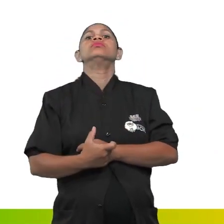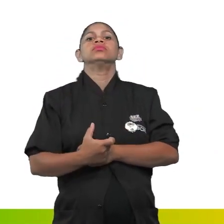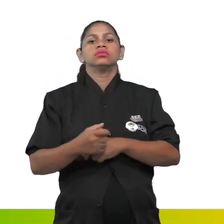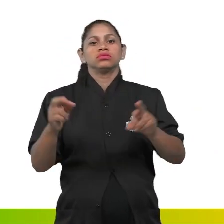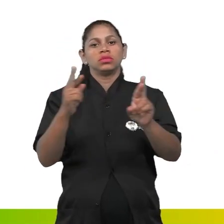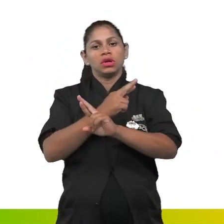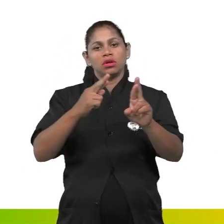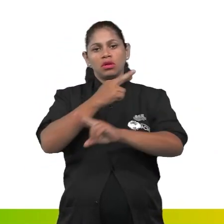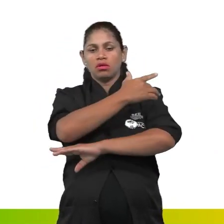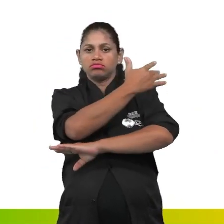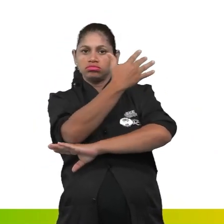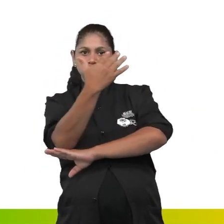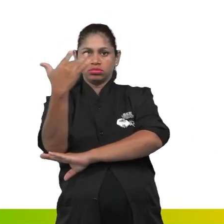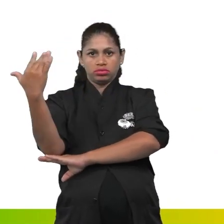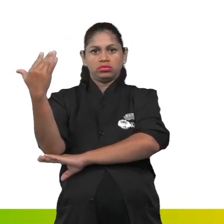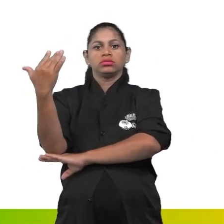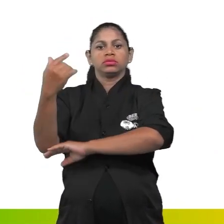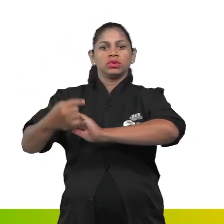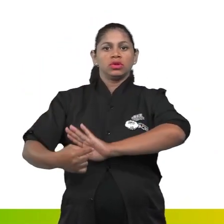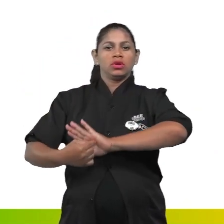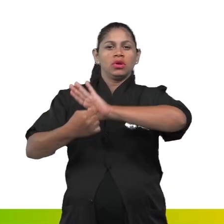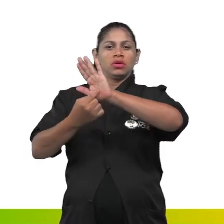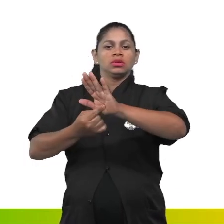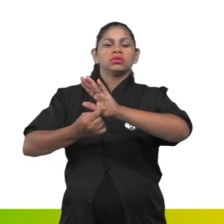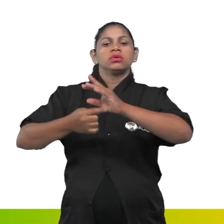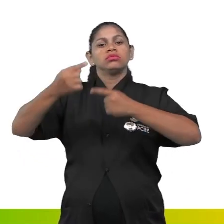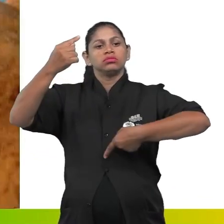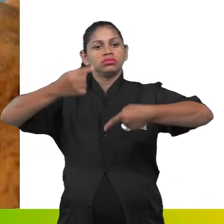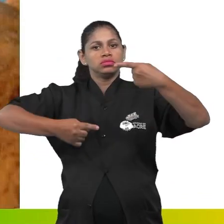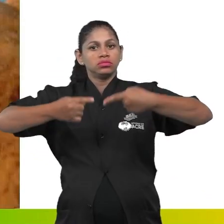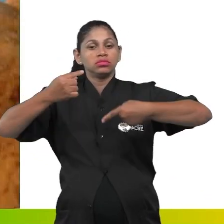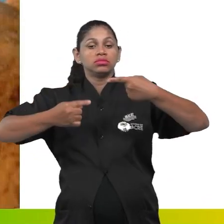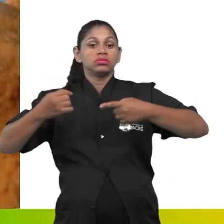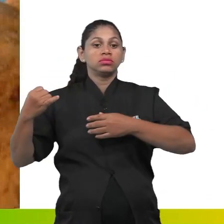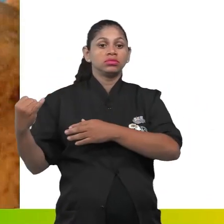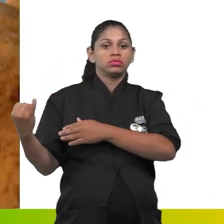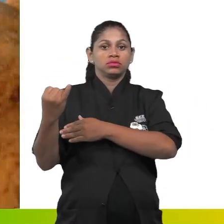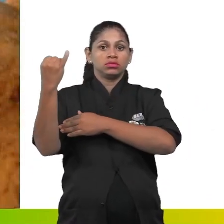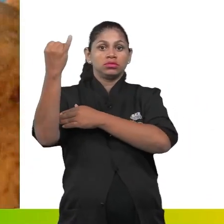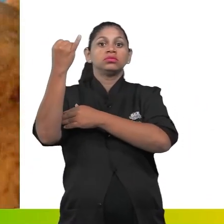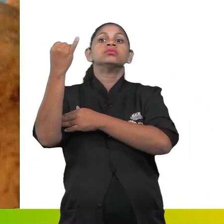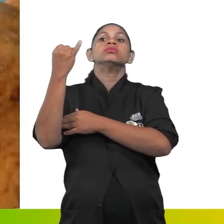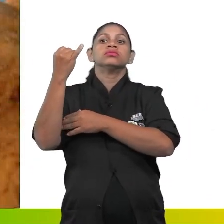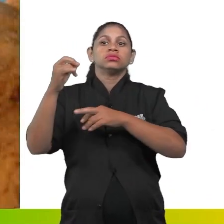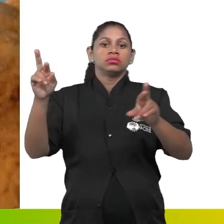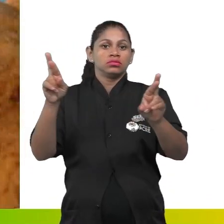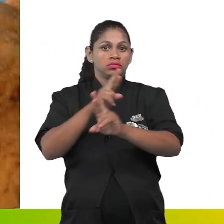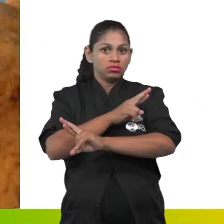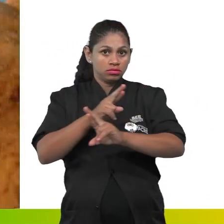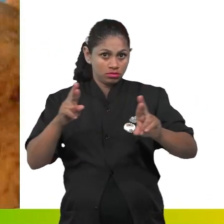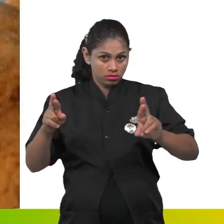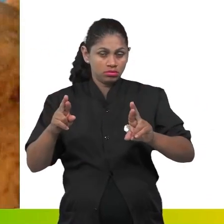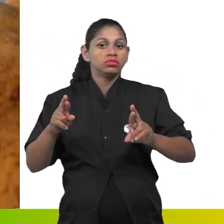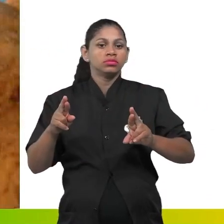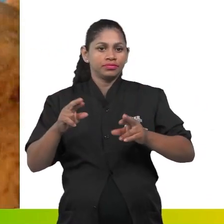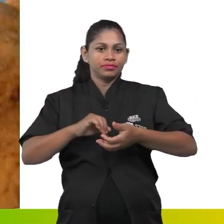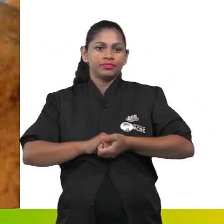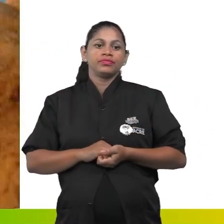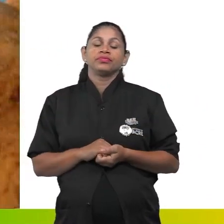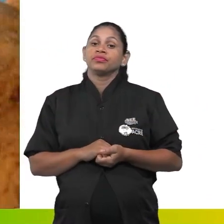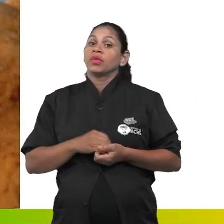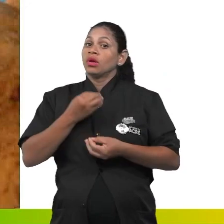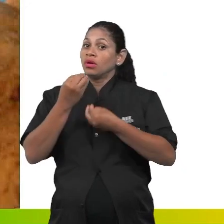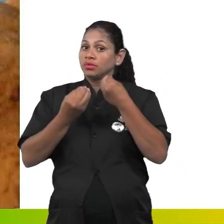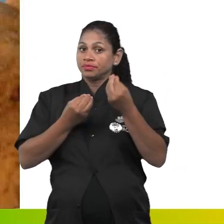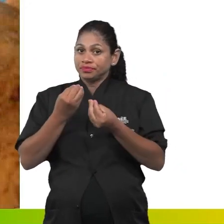relacionado à natureza e trazendo discussões importantes a respeito das questões ambientais. Como eu